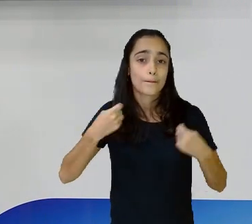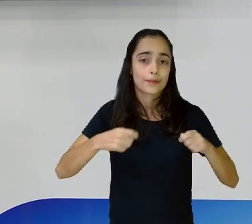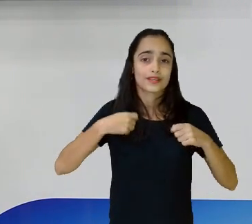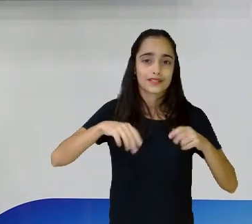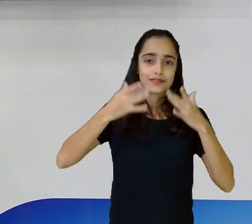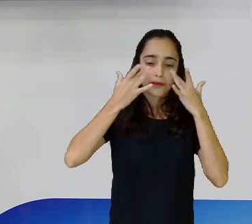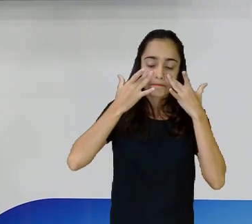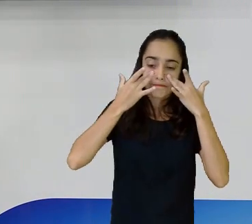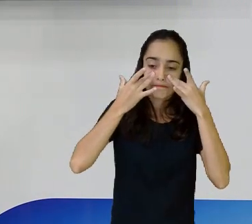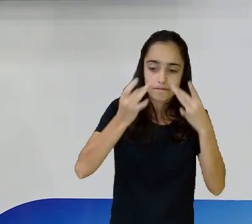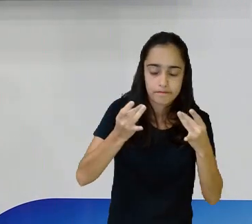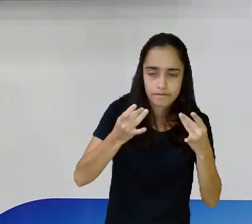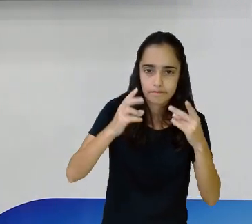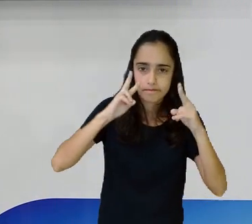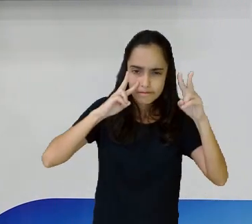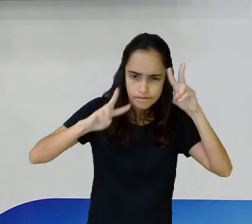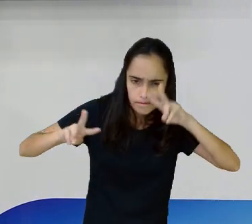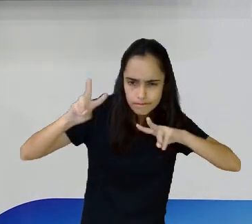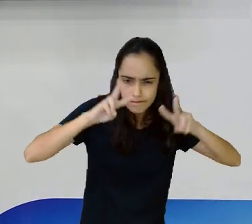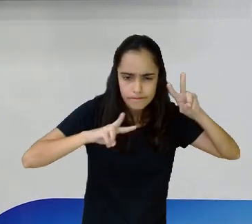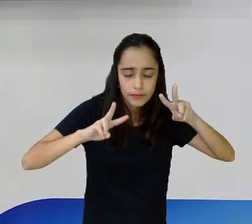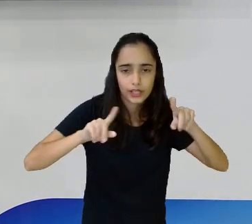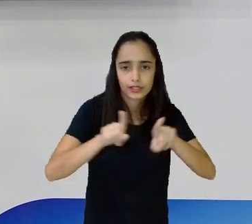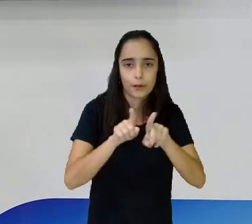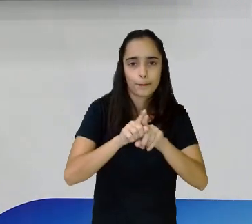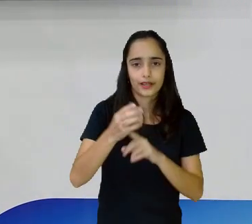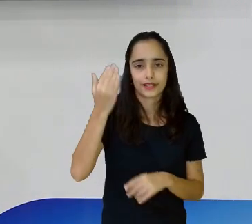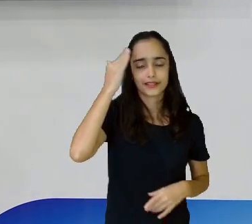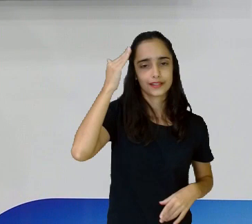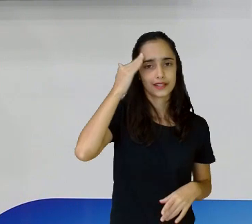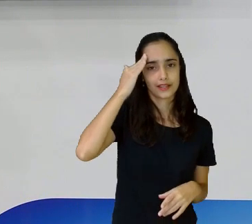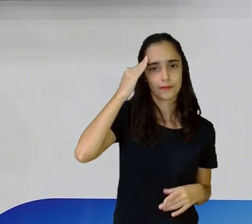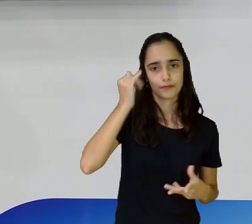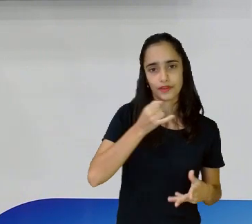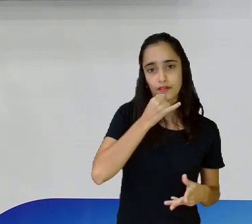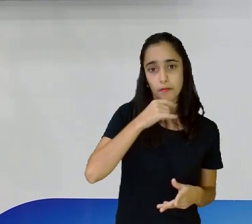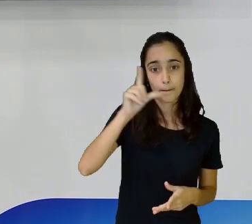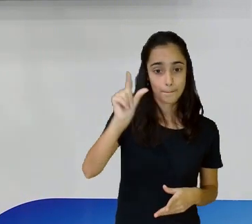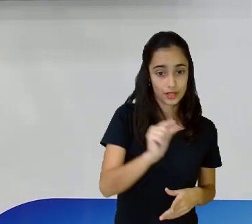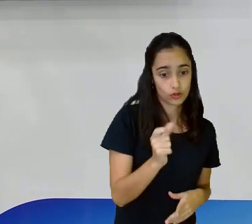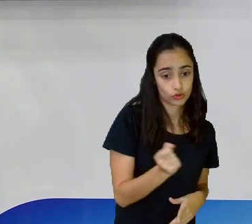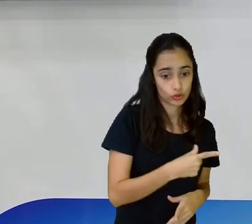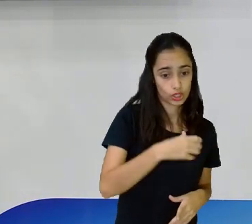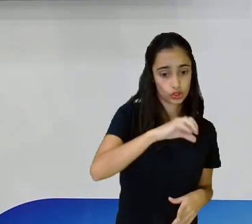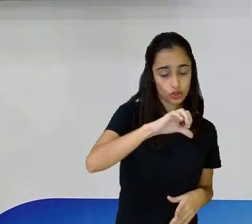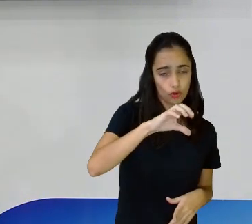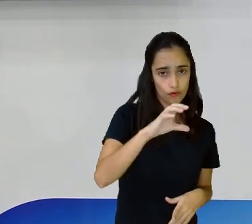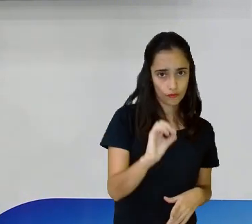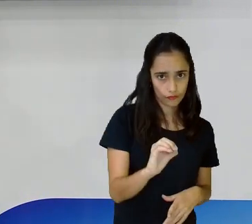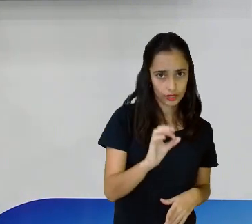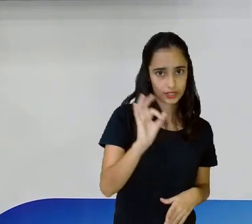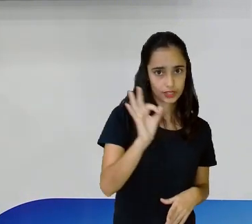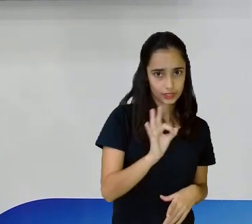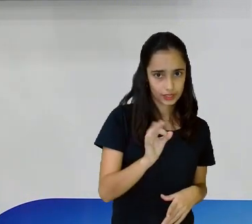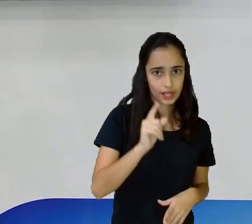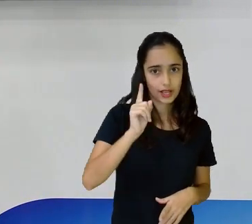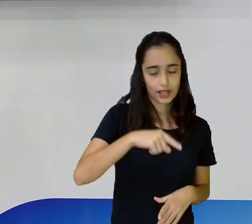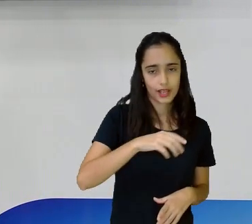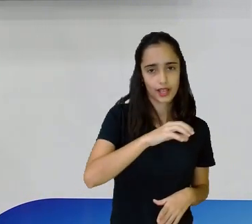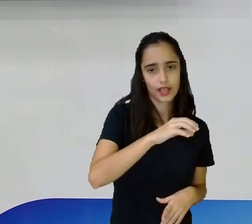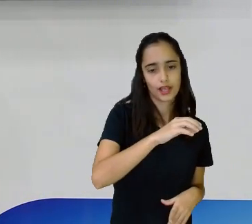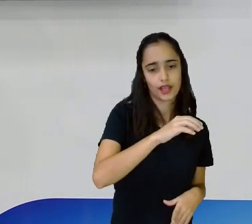de observação e entender. Menor que 90, agudo, maior que 90, menor que